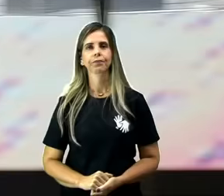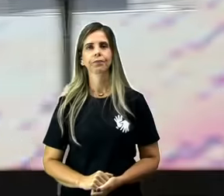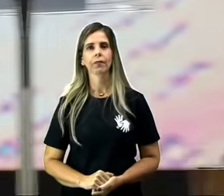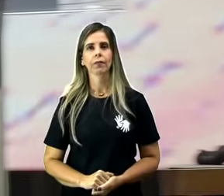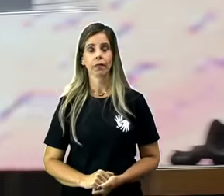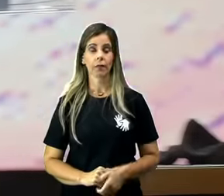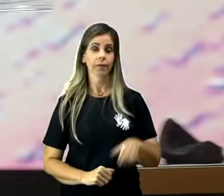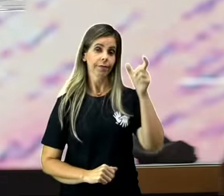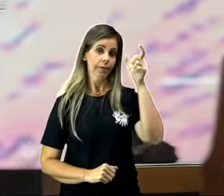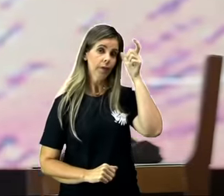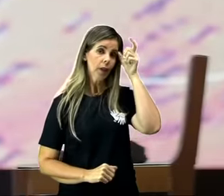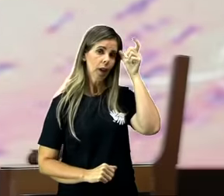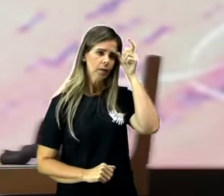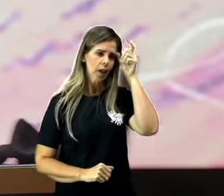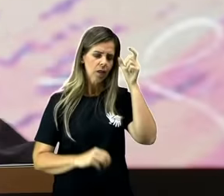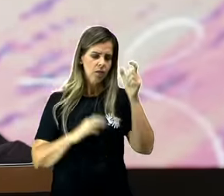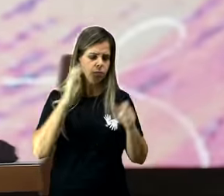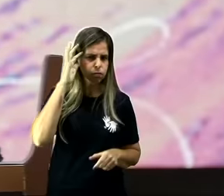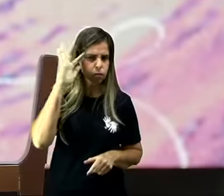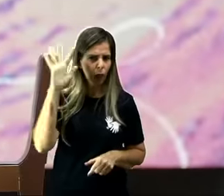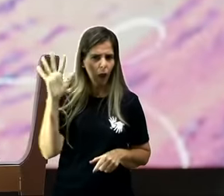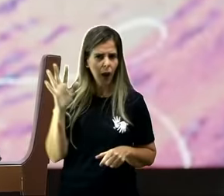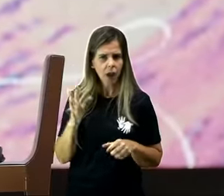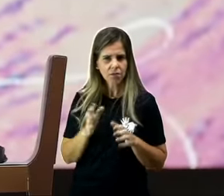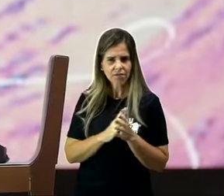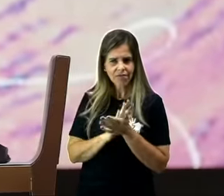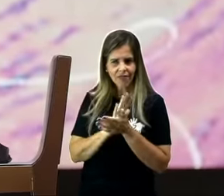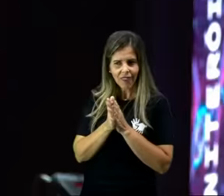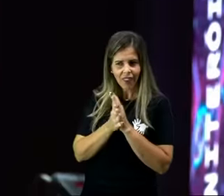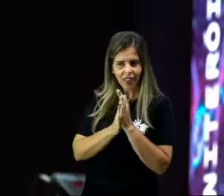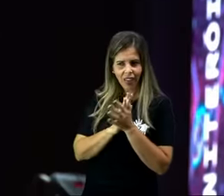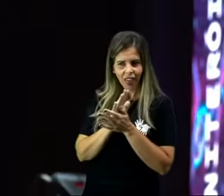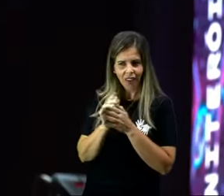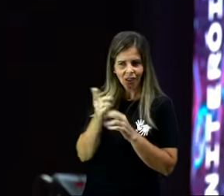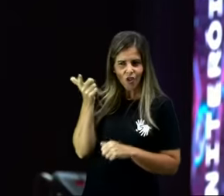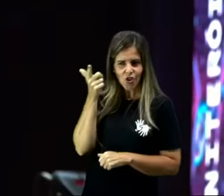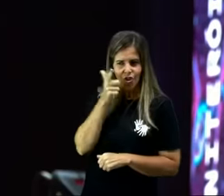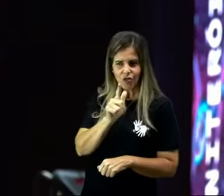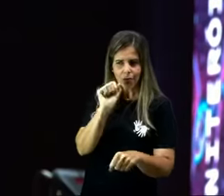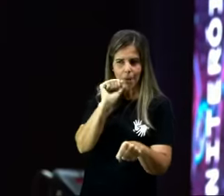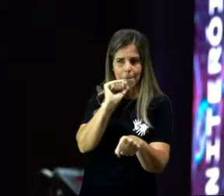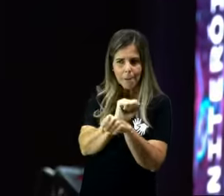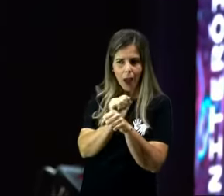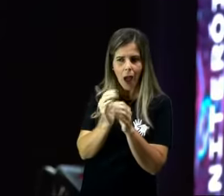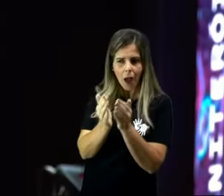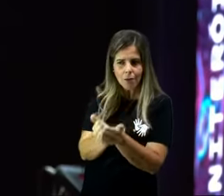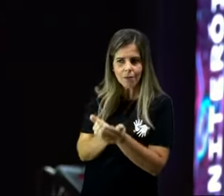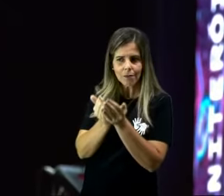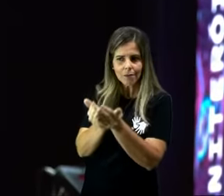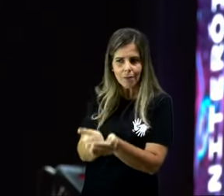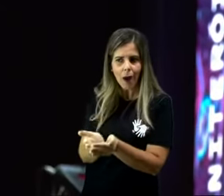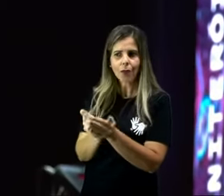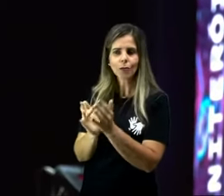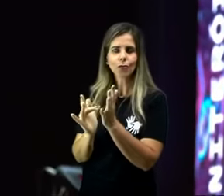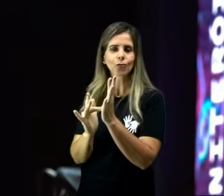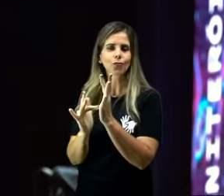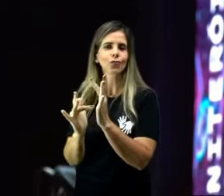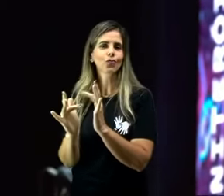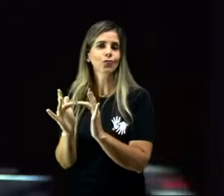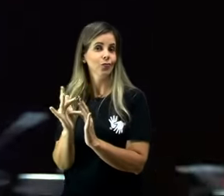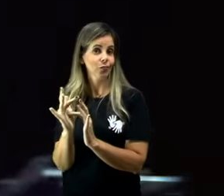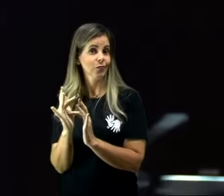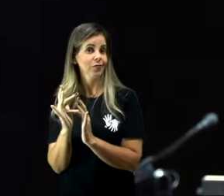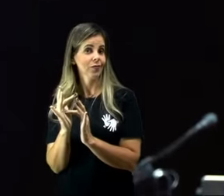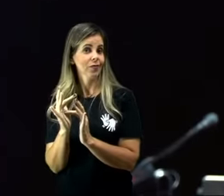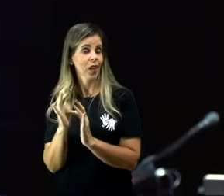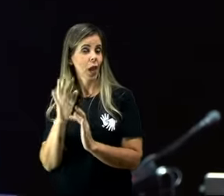Satanás imaginou que ele poderia parar a comitiva de Jesus, irmão. Imagina o que ele não tem